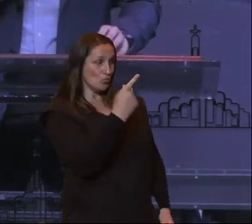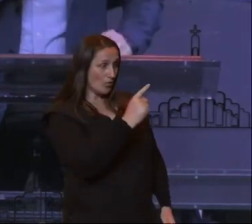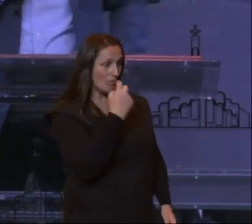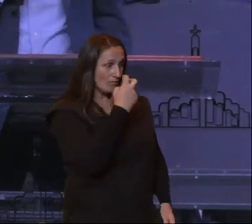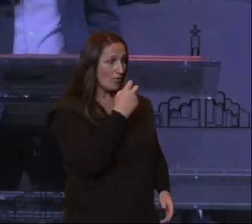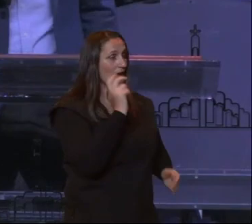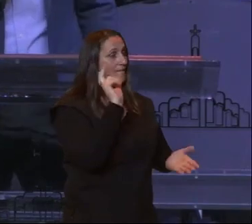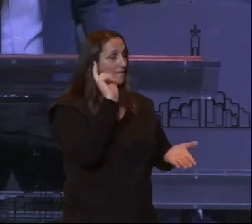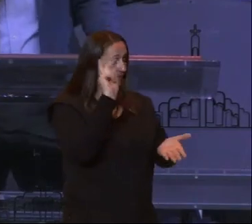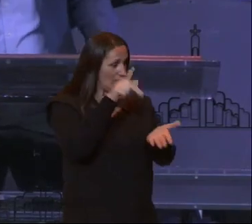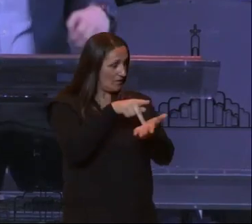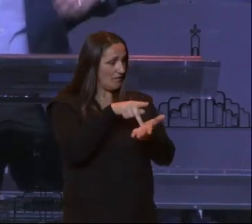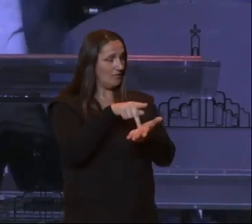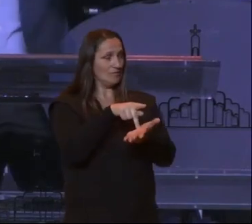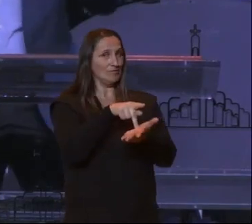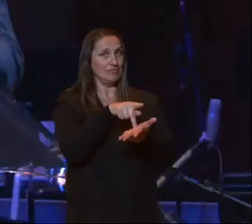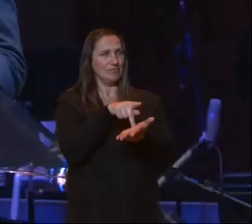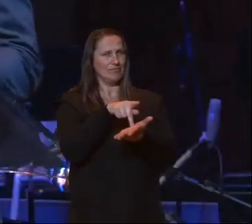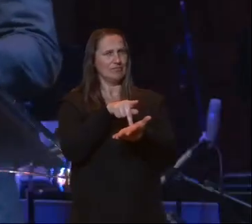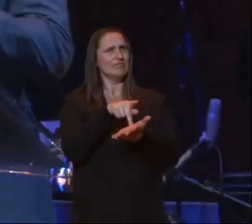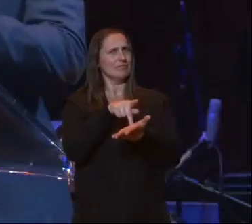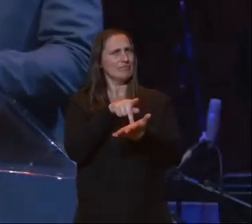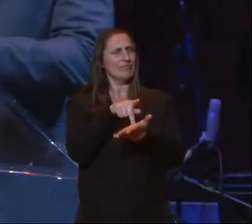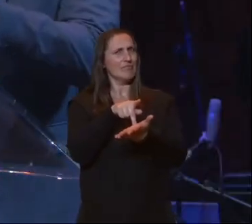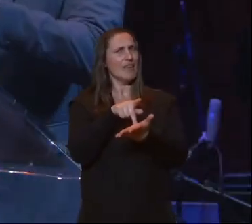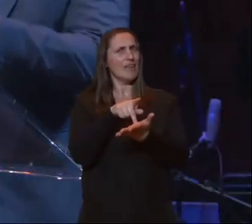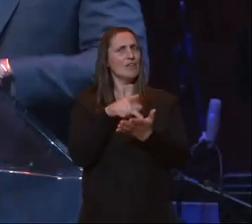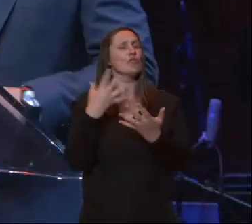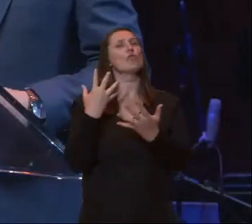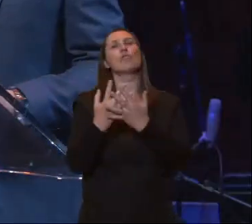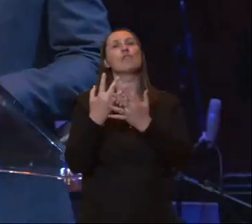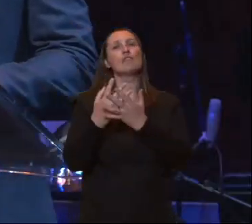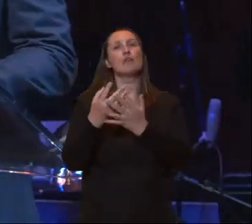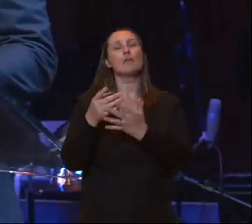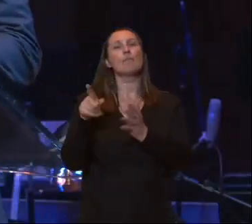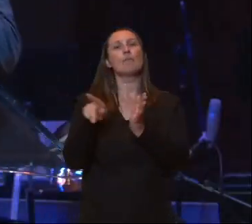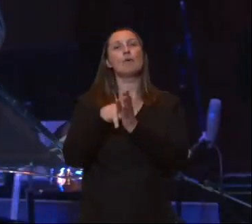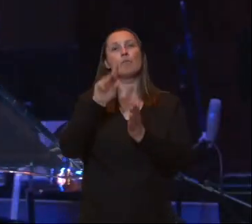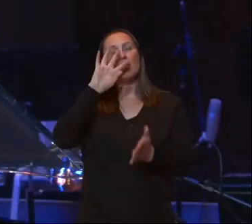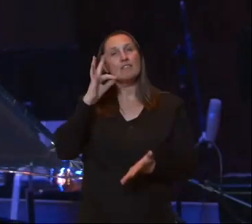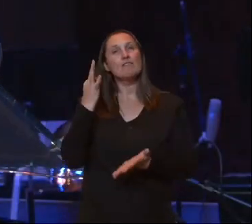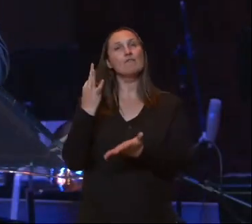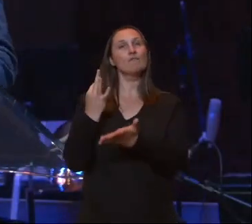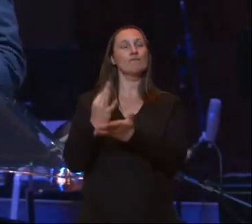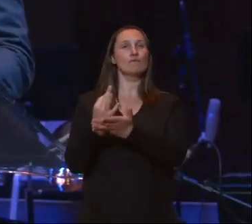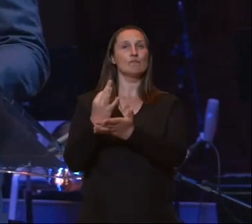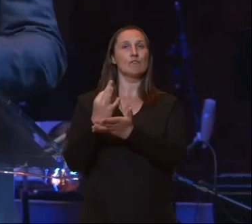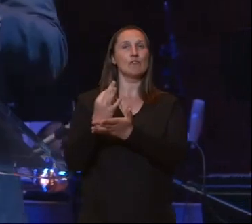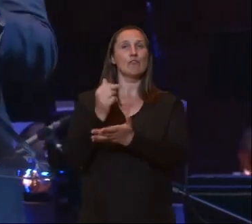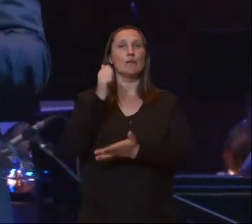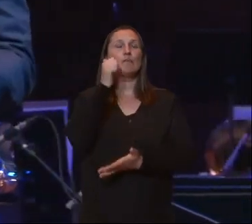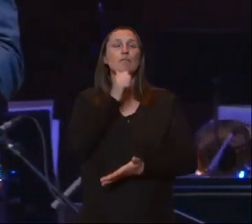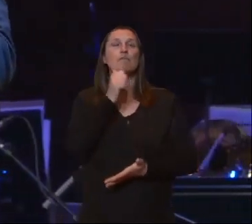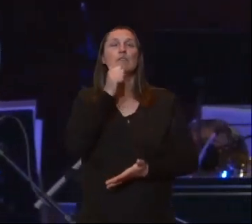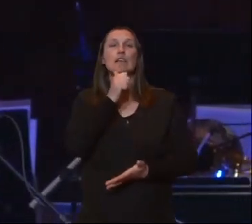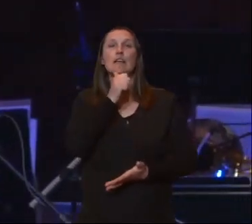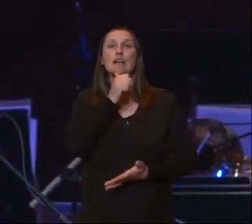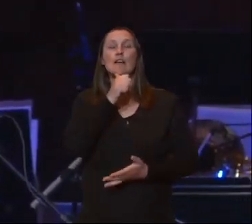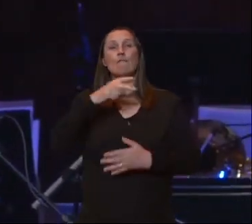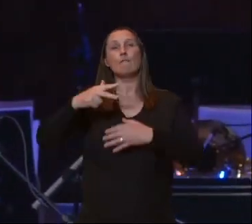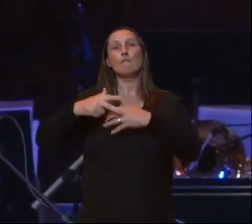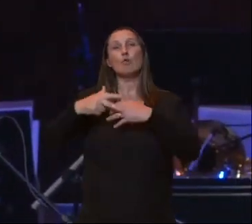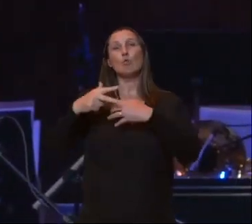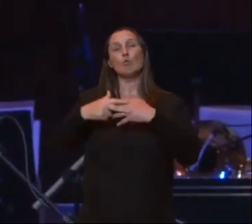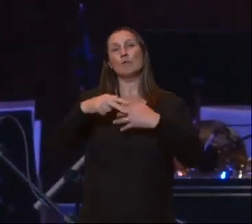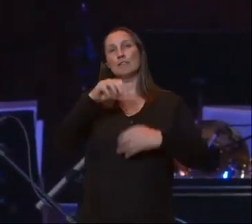é verdade. Essa é uma confissão de fé, a confissão de fé da viúva de